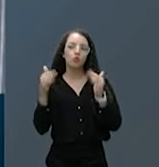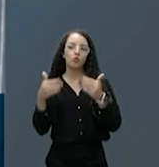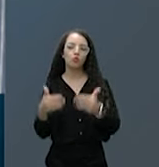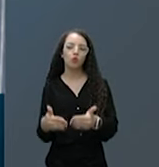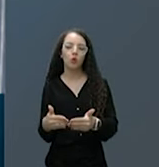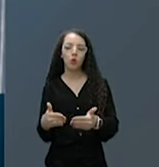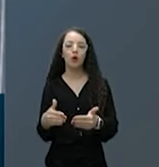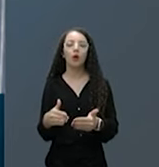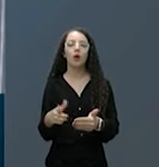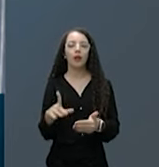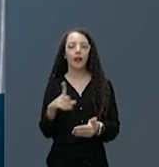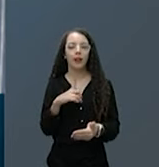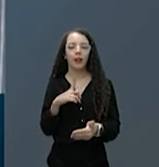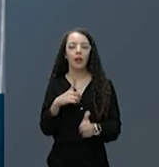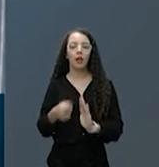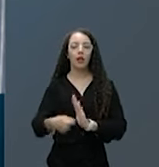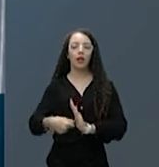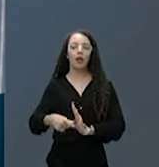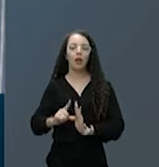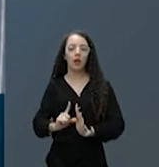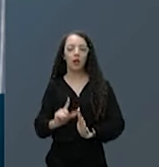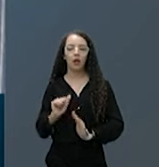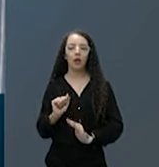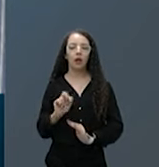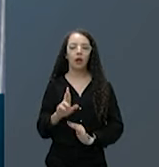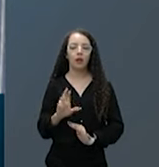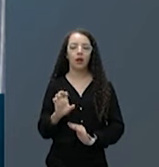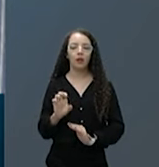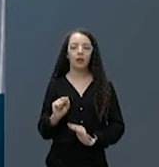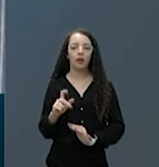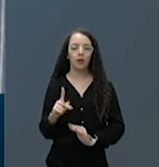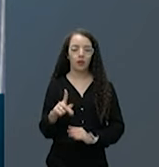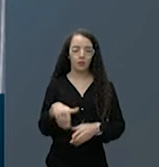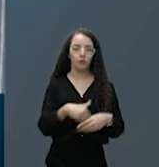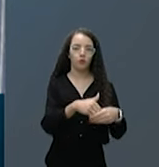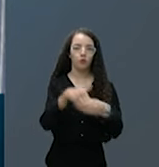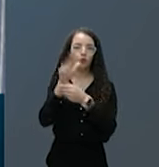existente no acórdão no ARESP